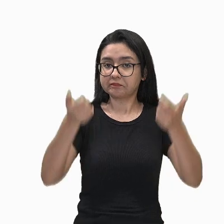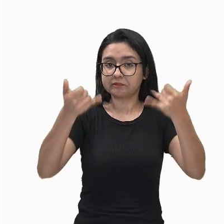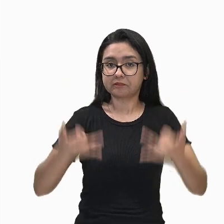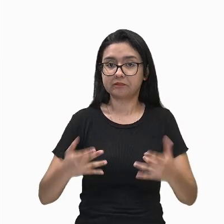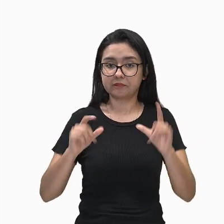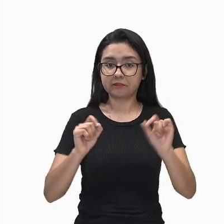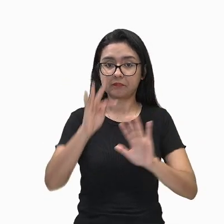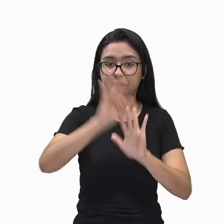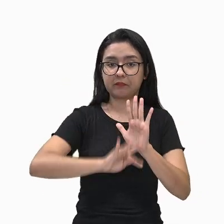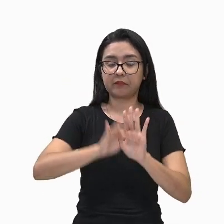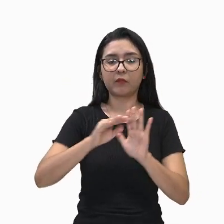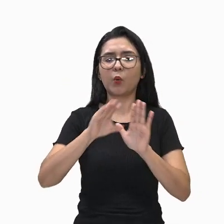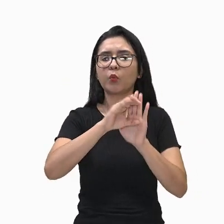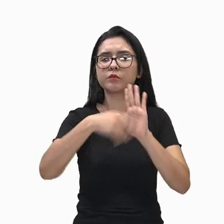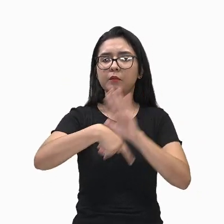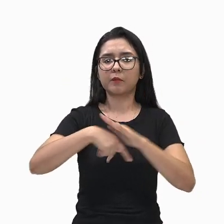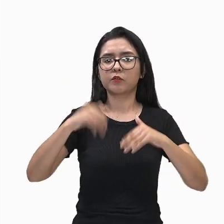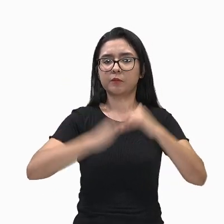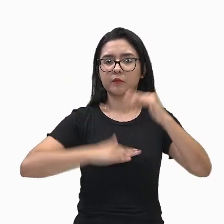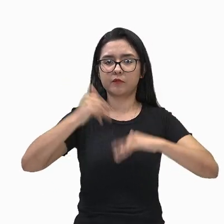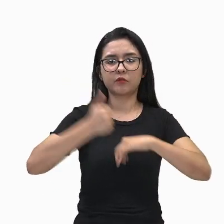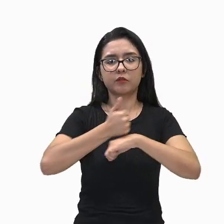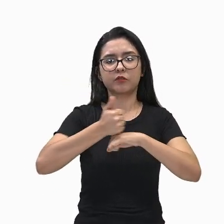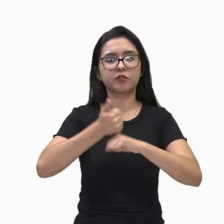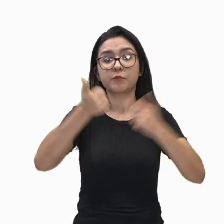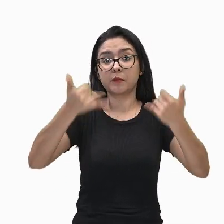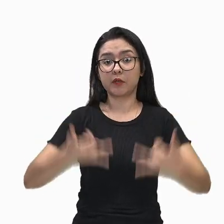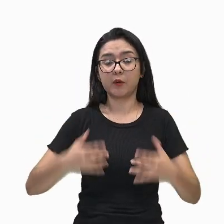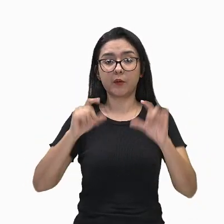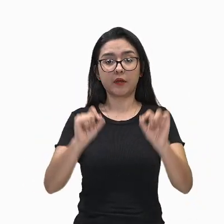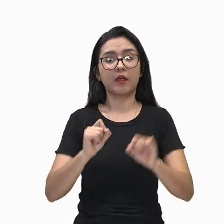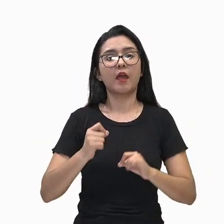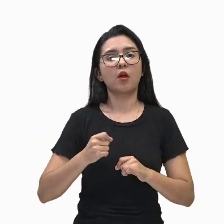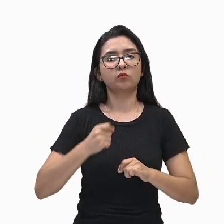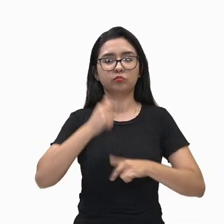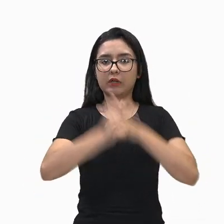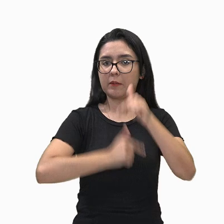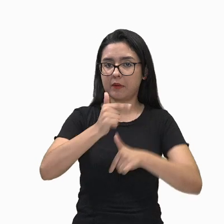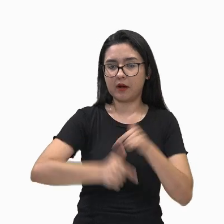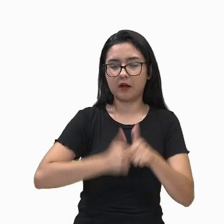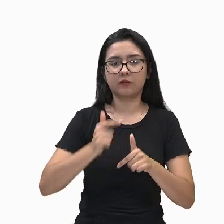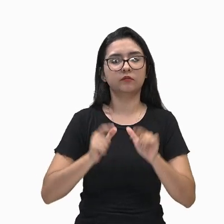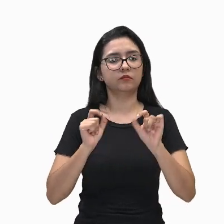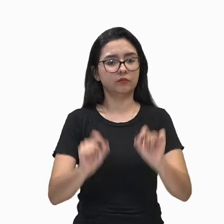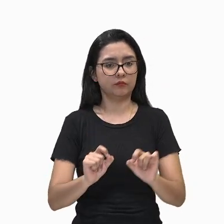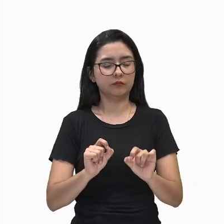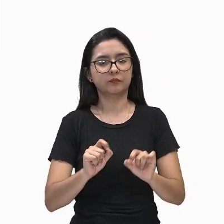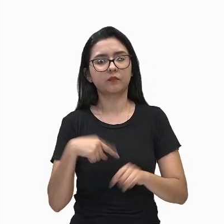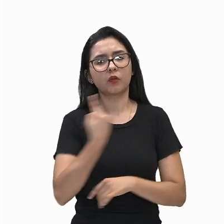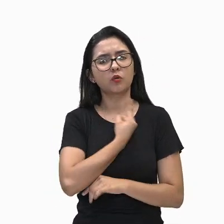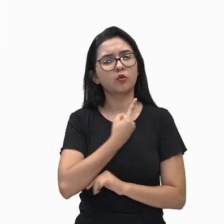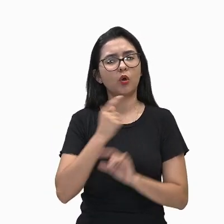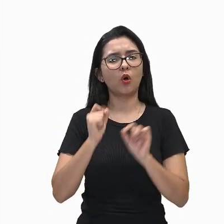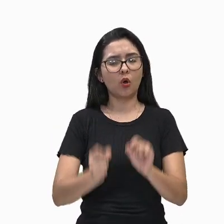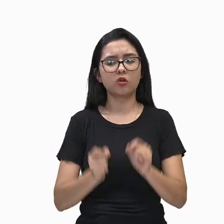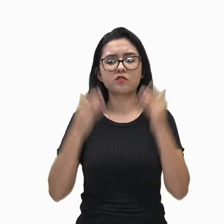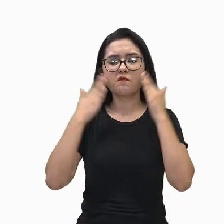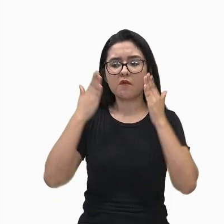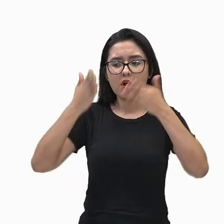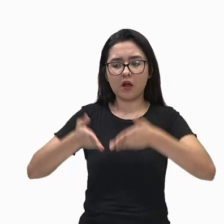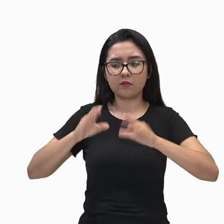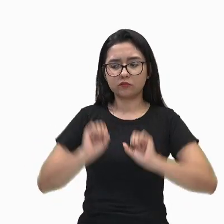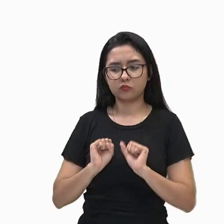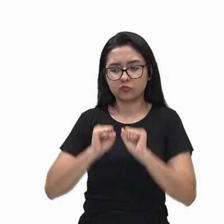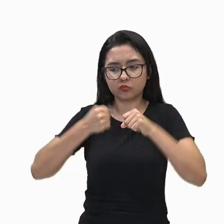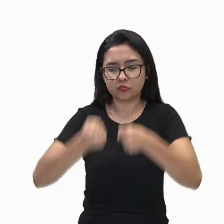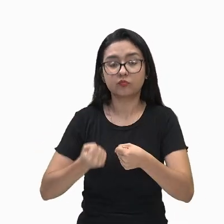o conceito, de profissão, ele diz que é um emprego, algo na qual nós nos dedicamos,